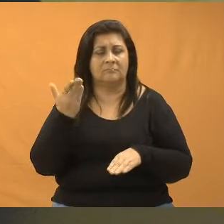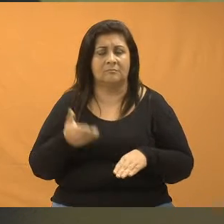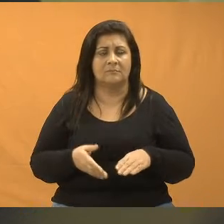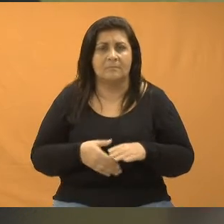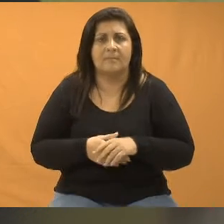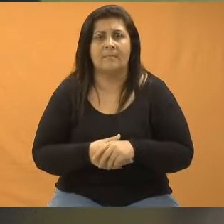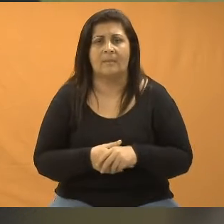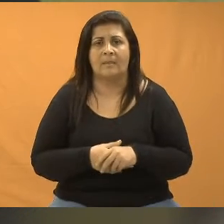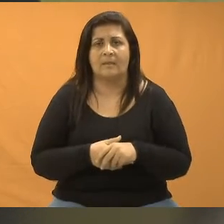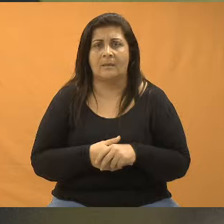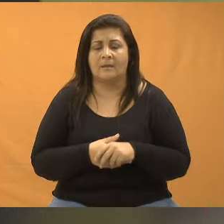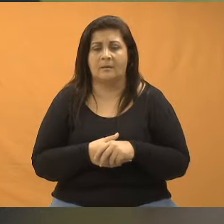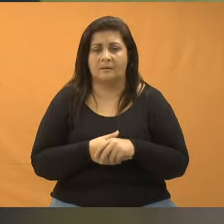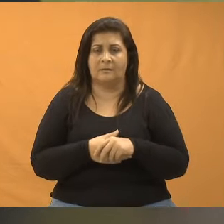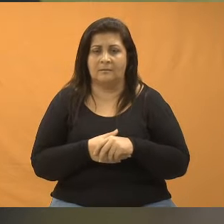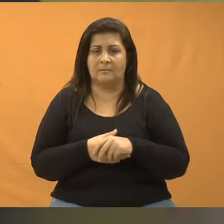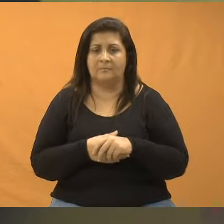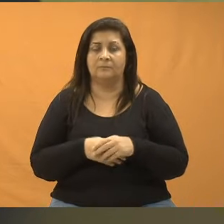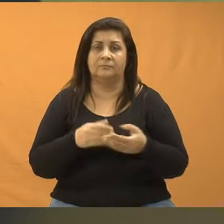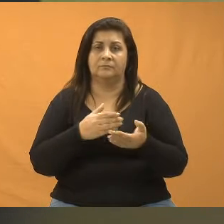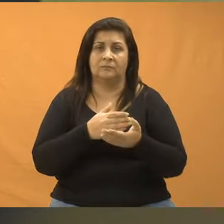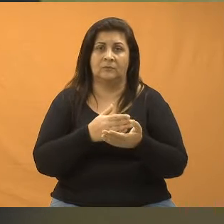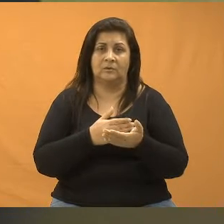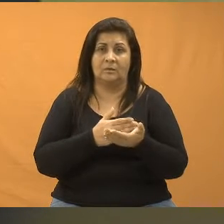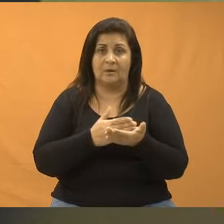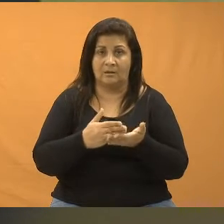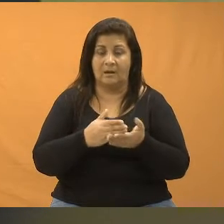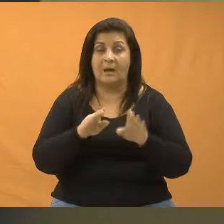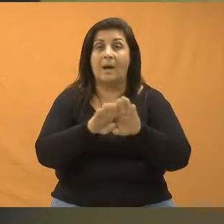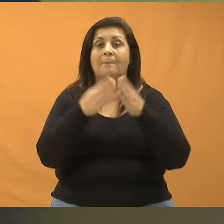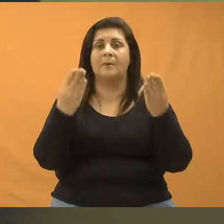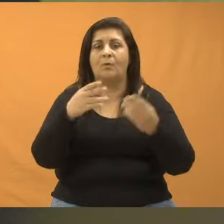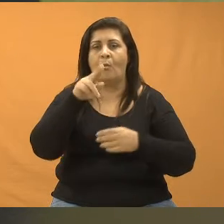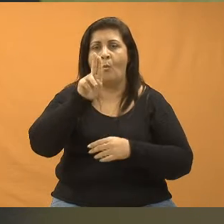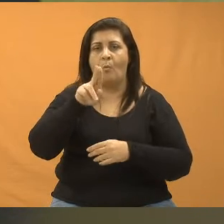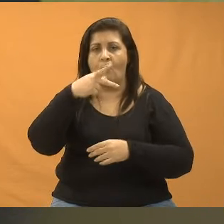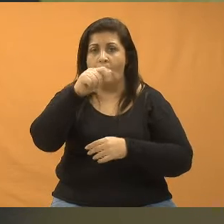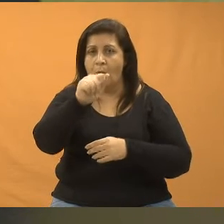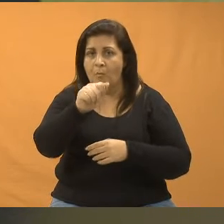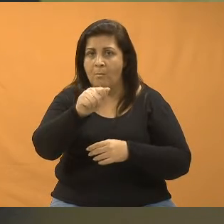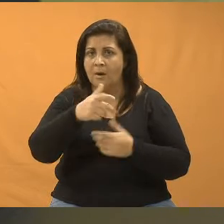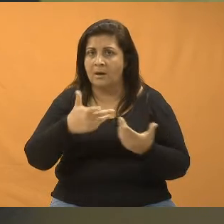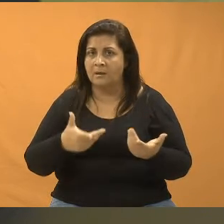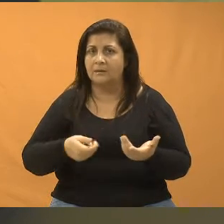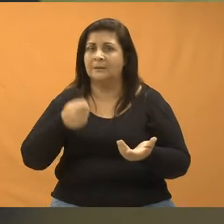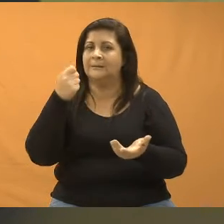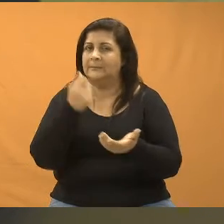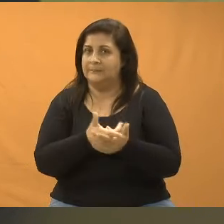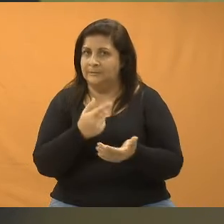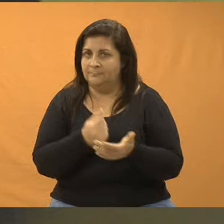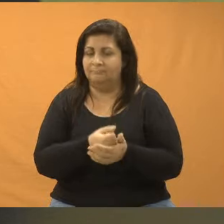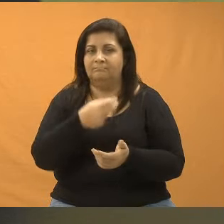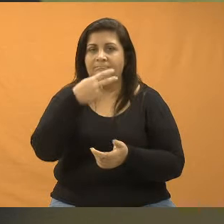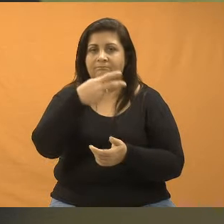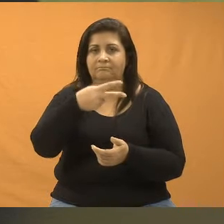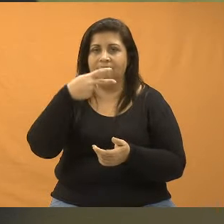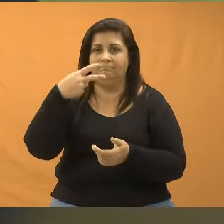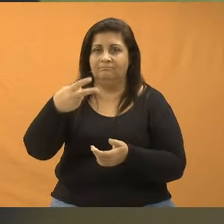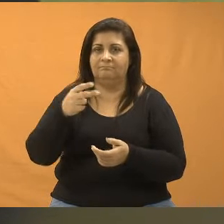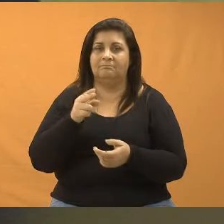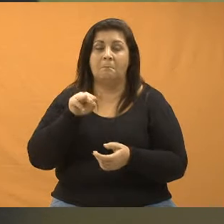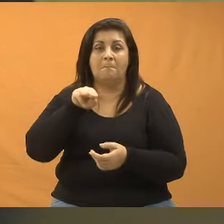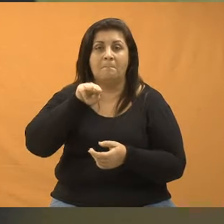sobretudo com a abertura do UPA. Né, a gente está falando de investimento anual para custeio do UPA de 22 milhões de